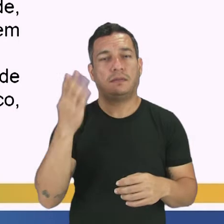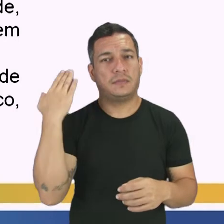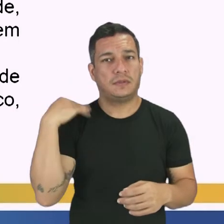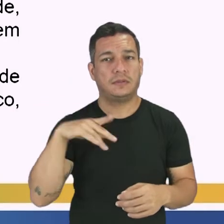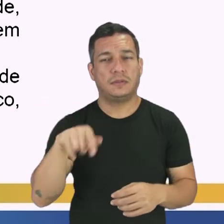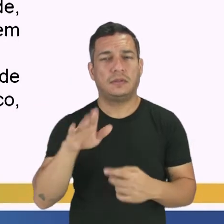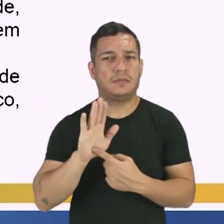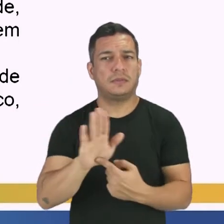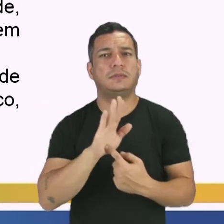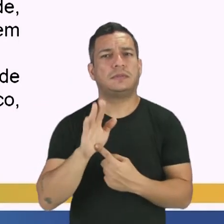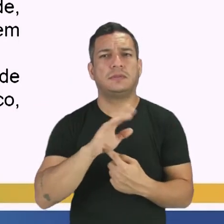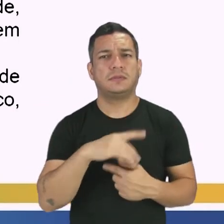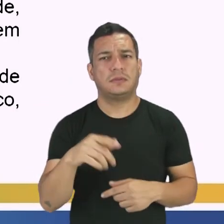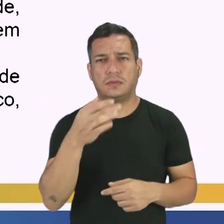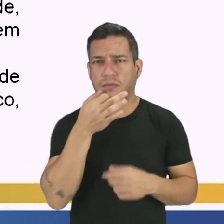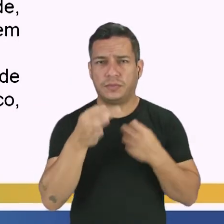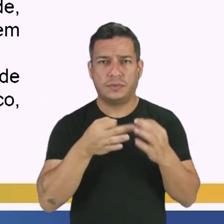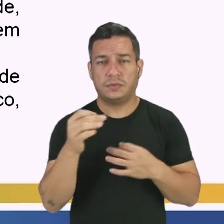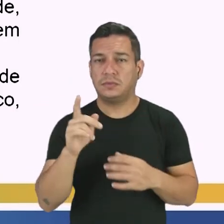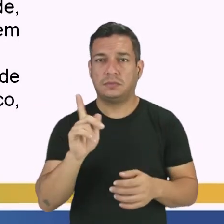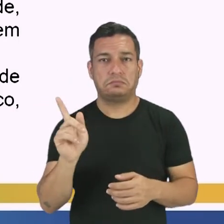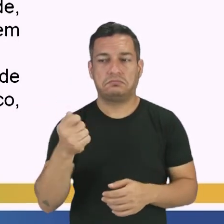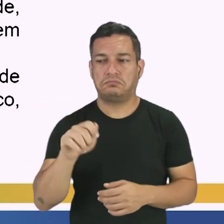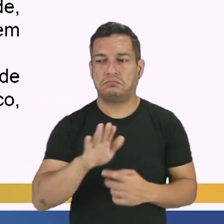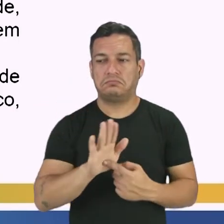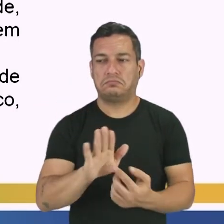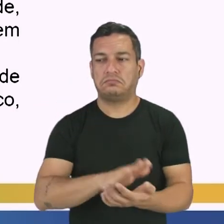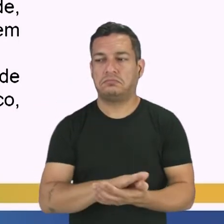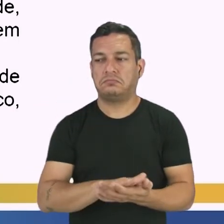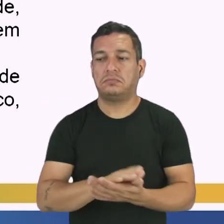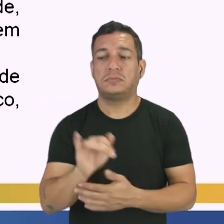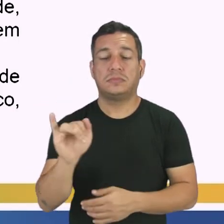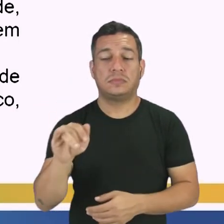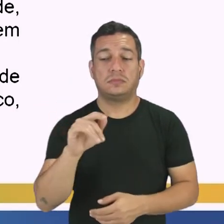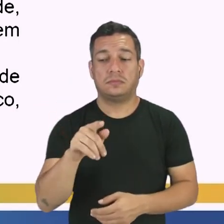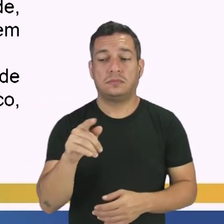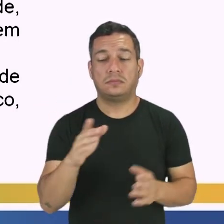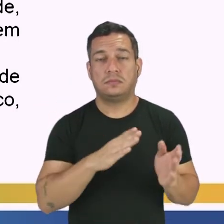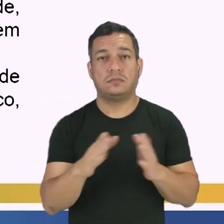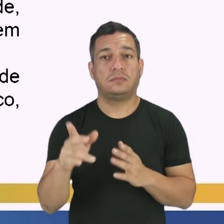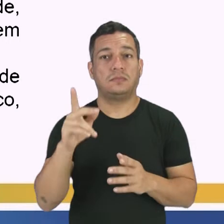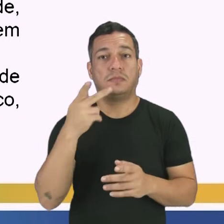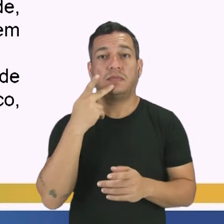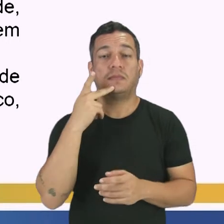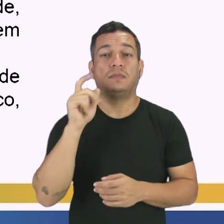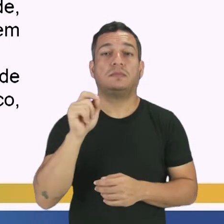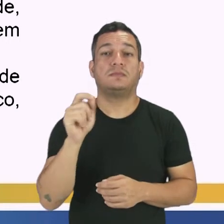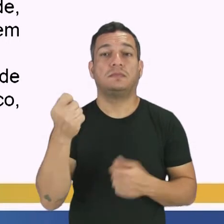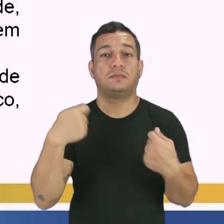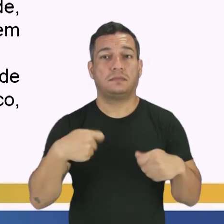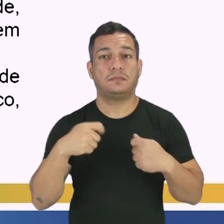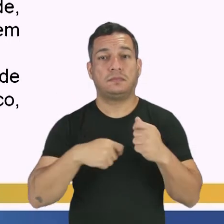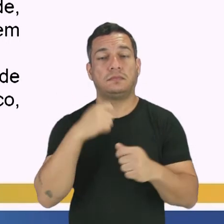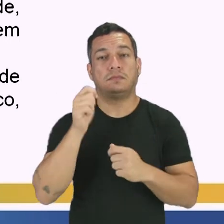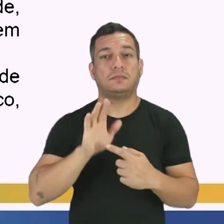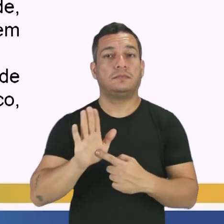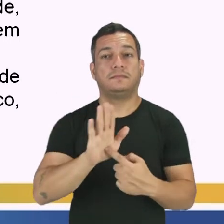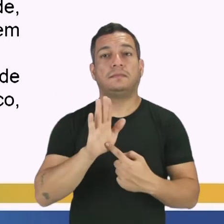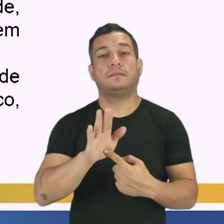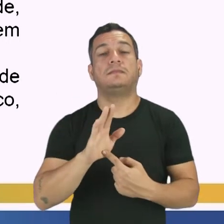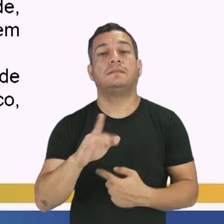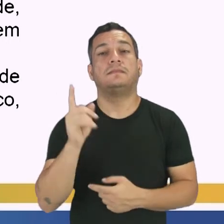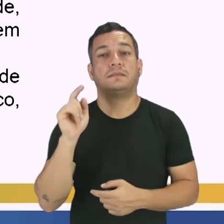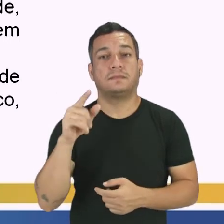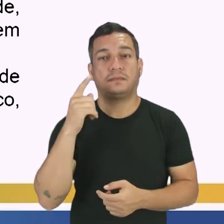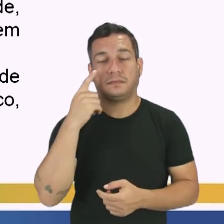passada? Ele apresenta ponto de vista? Não. Então, se aí, nessa alternativa, ele está dizendo que é preciso apresentar um ponto de vista,